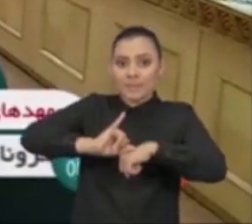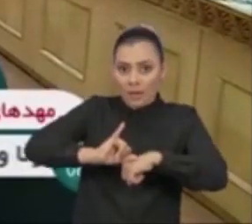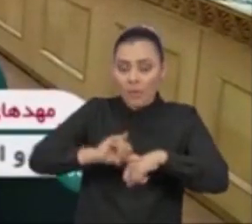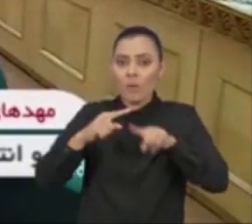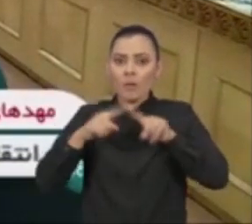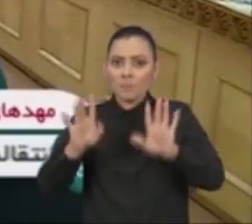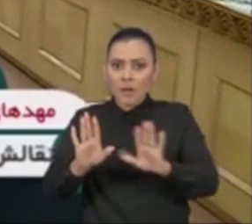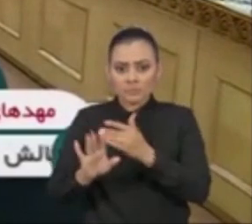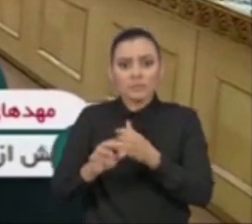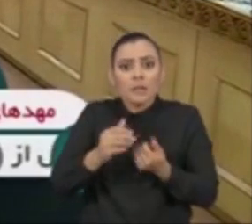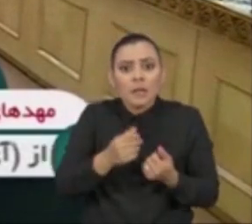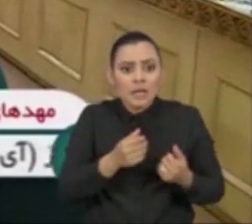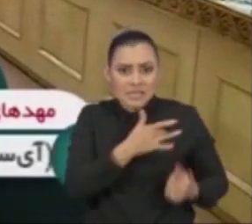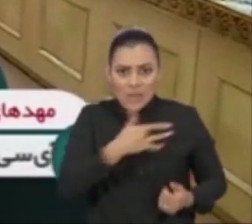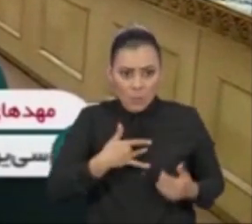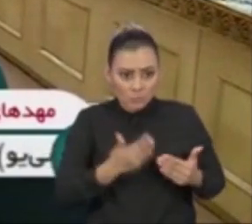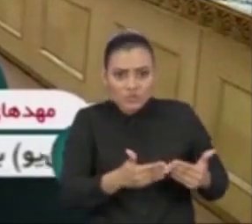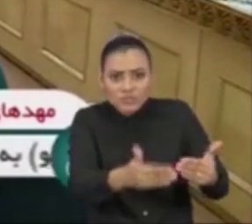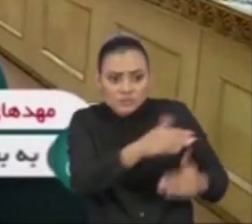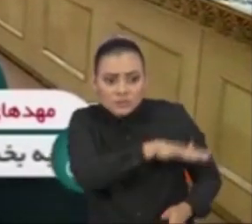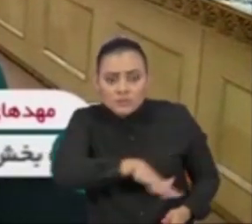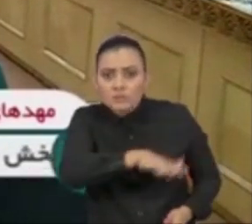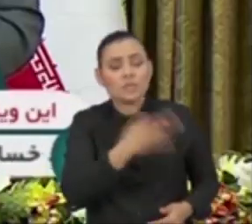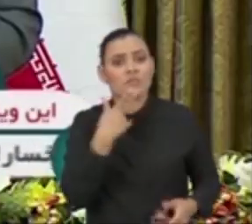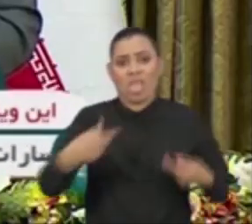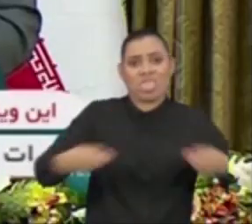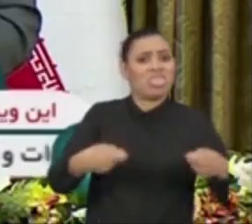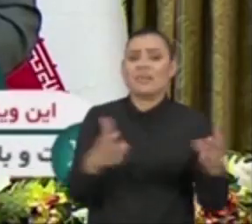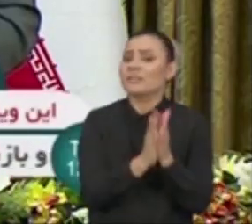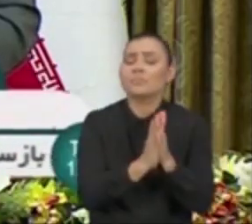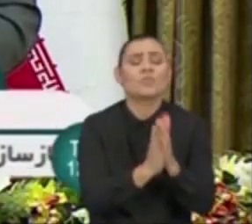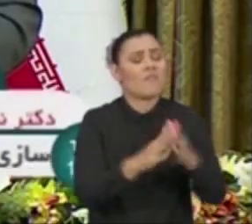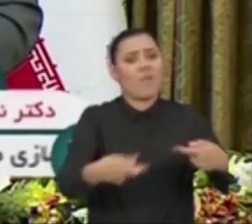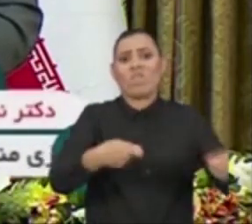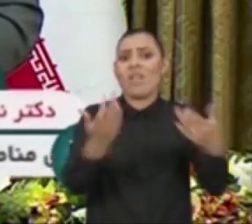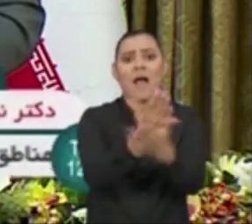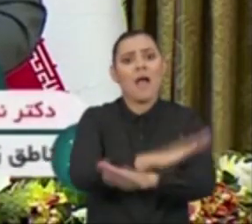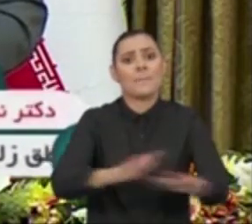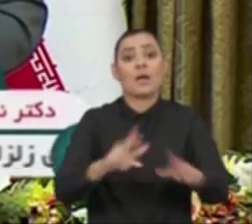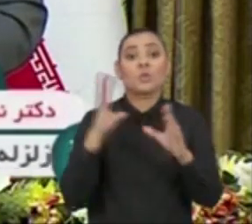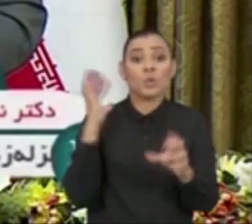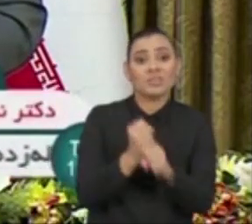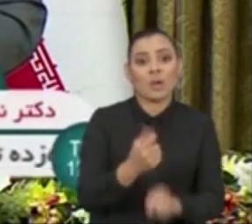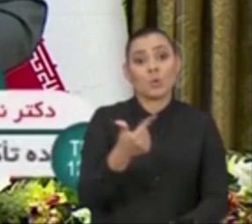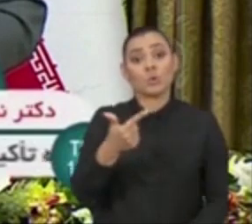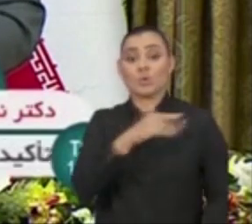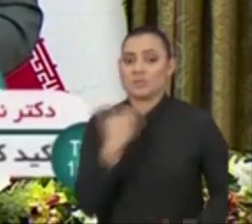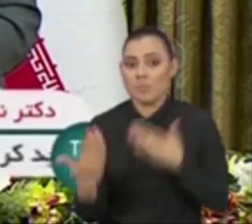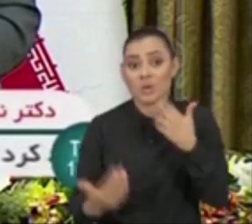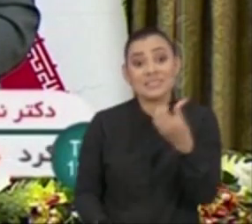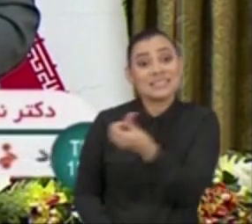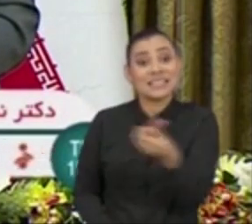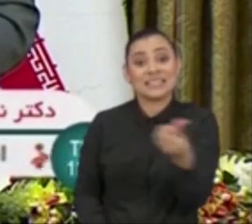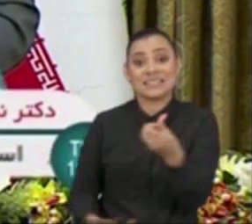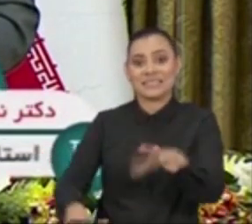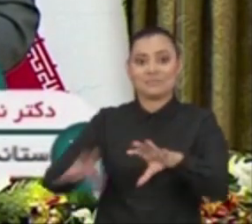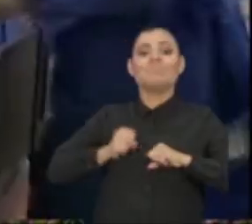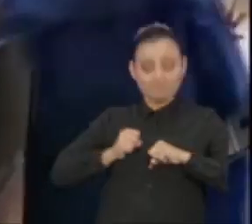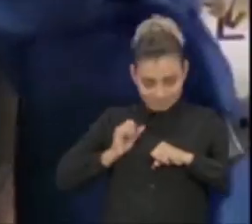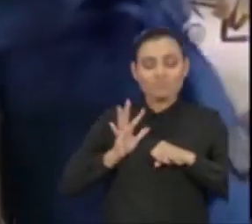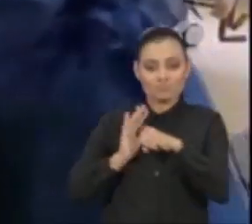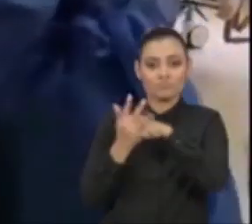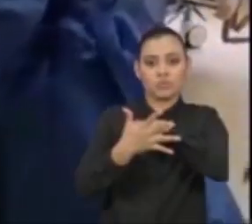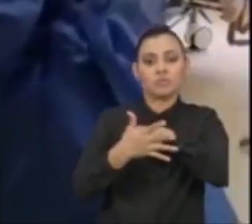vice-ministro da Saúde afirmou que não é hora de confrontos políticos. Segundo ele, os números oficiais são 12 mortos e 66